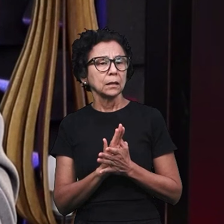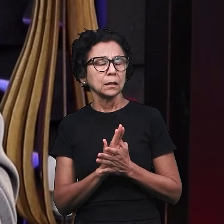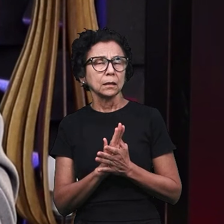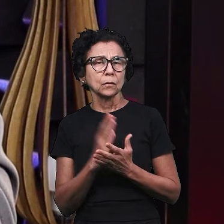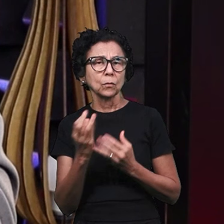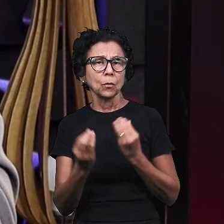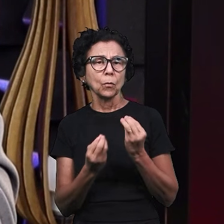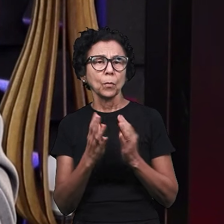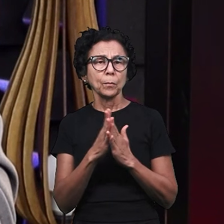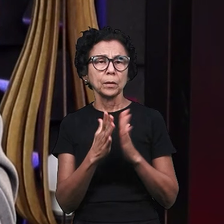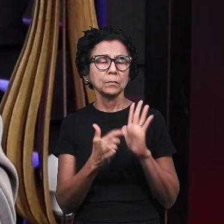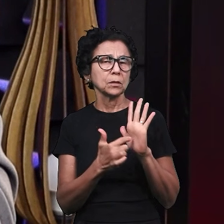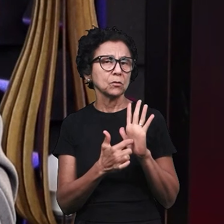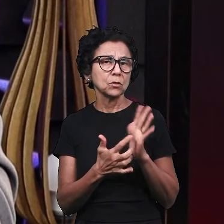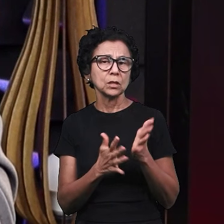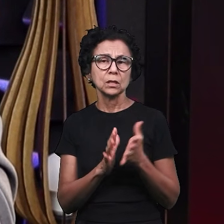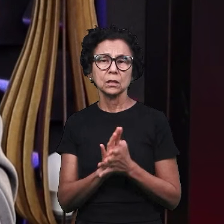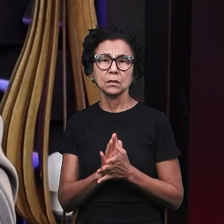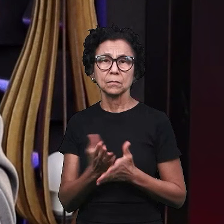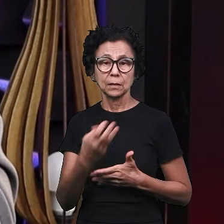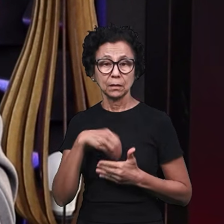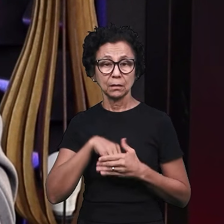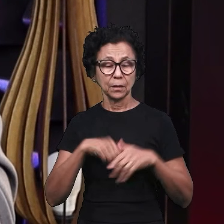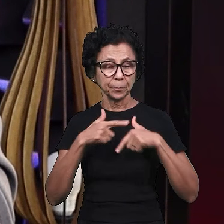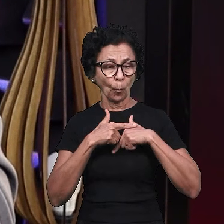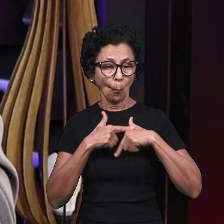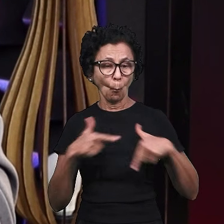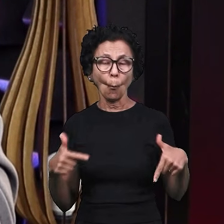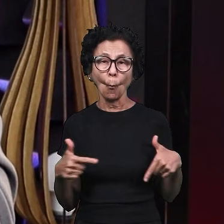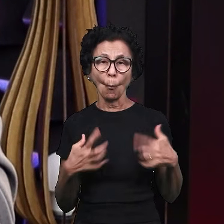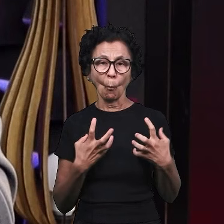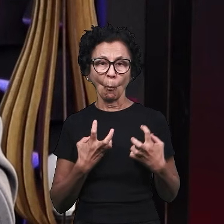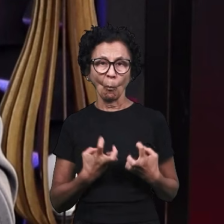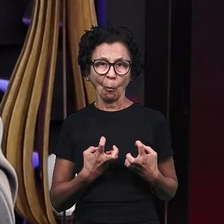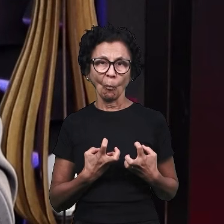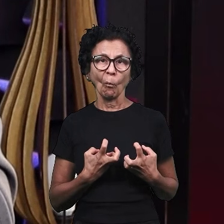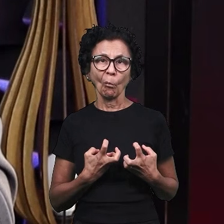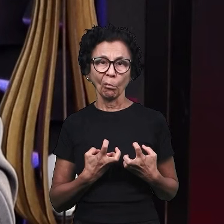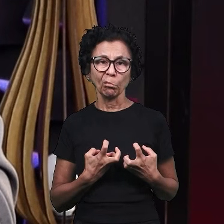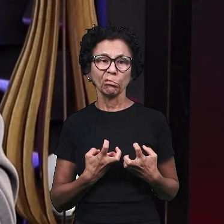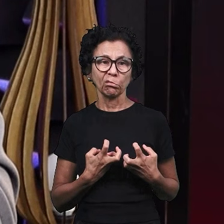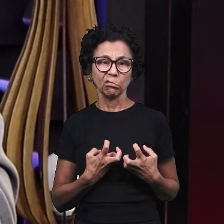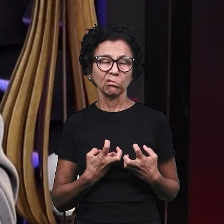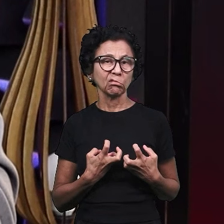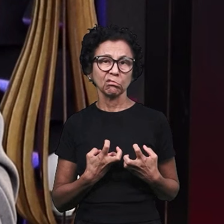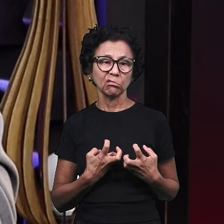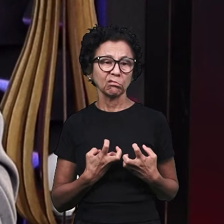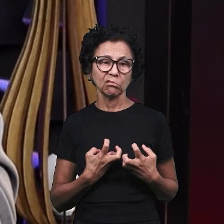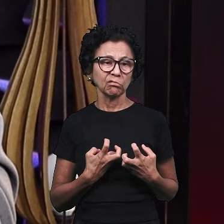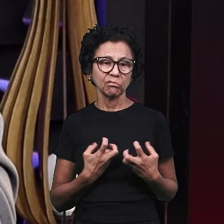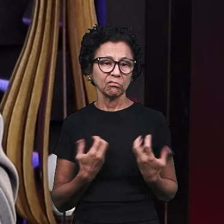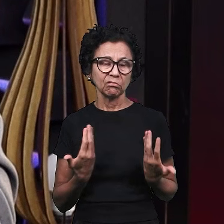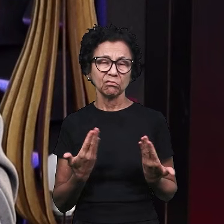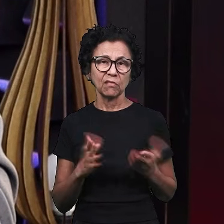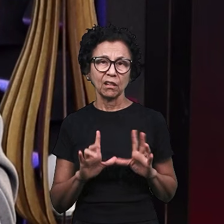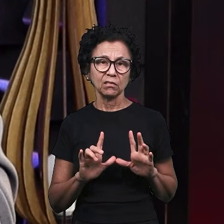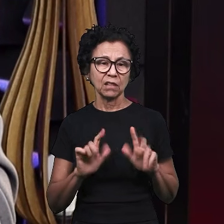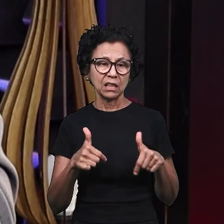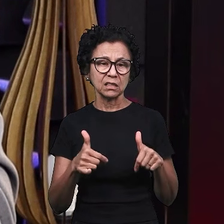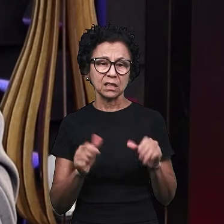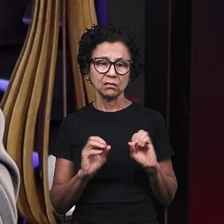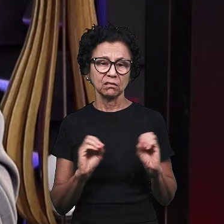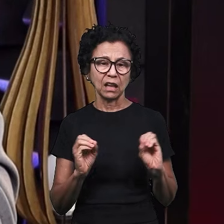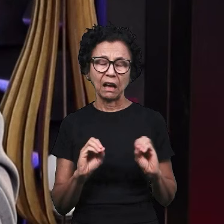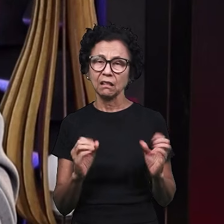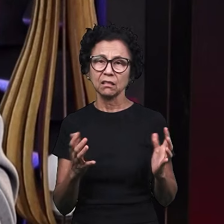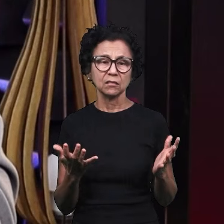gerando frutos, né? O interior... O interior está vazio, né? Está seco, está morto, não produz,